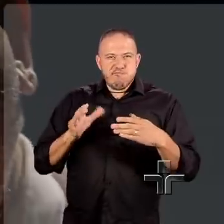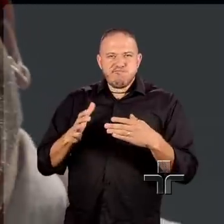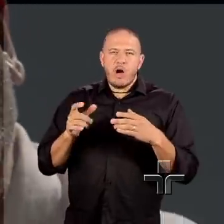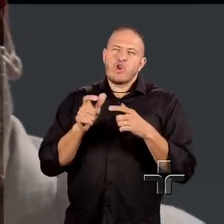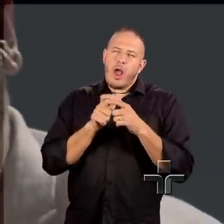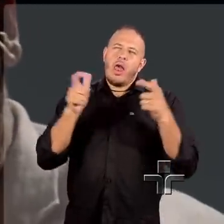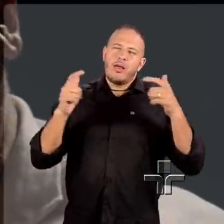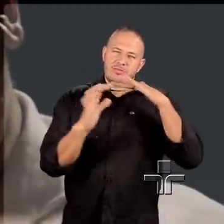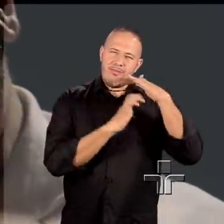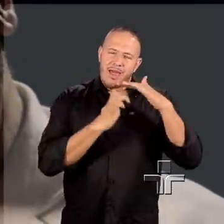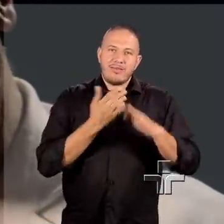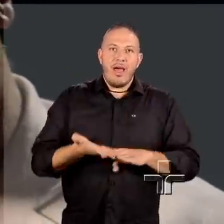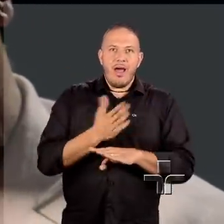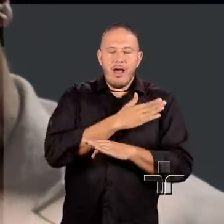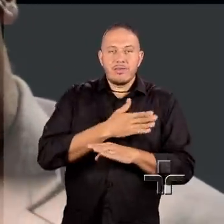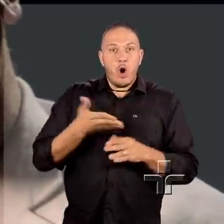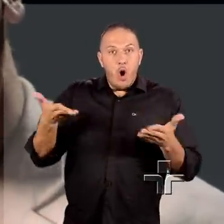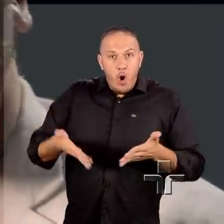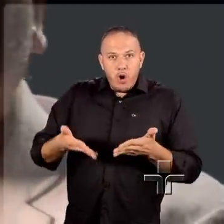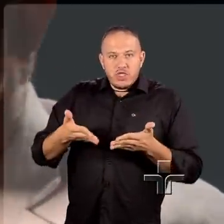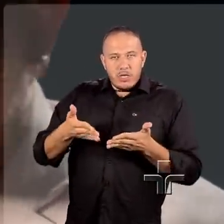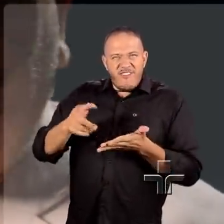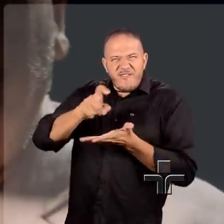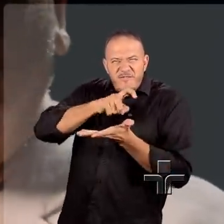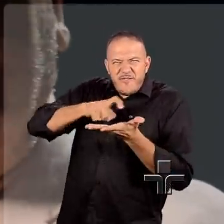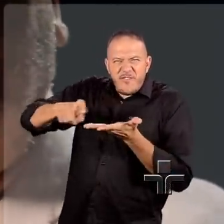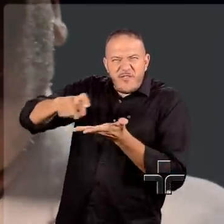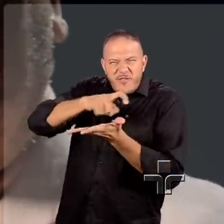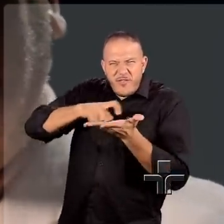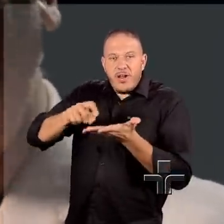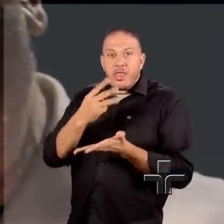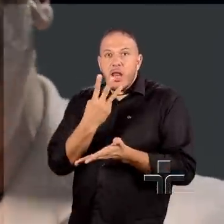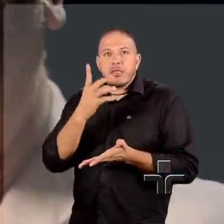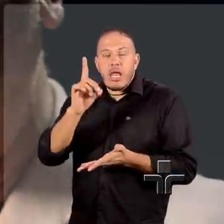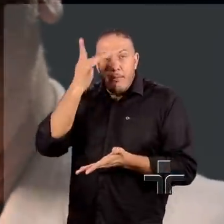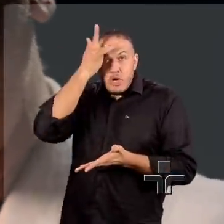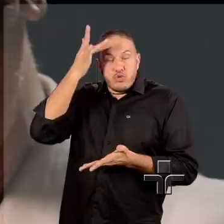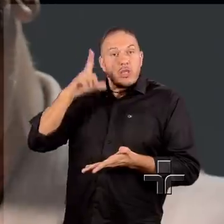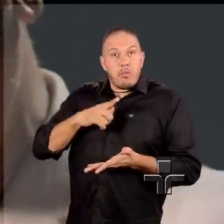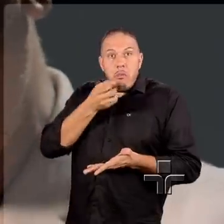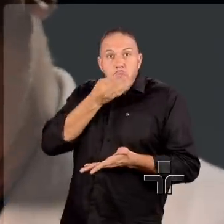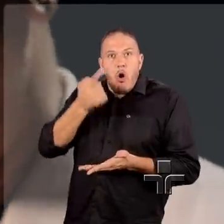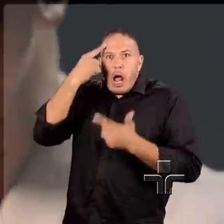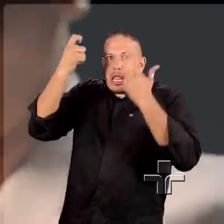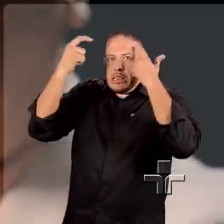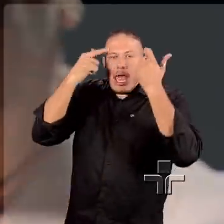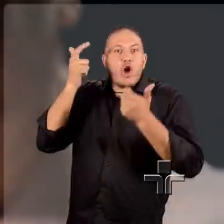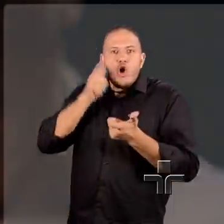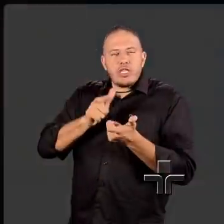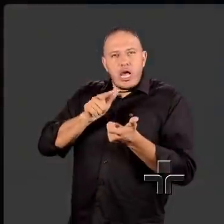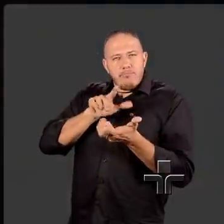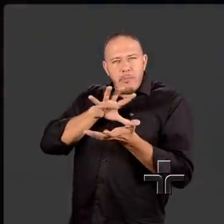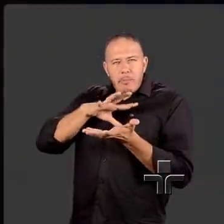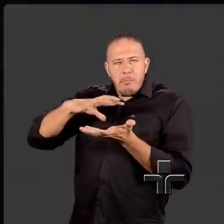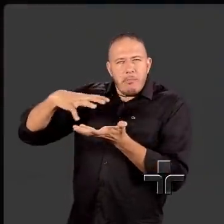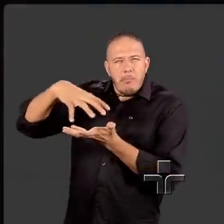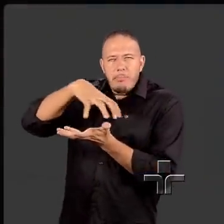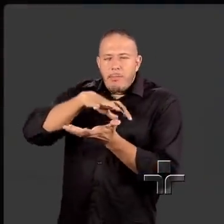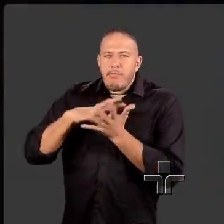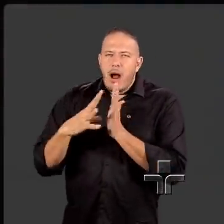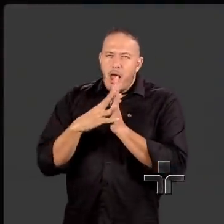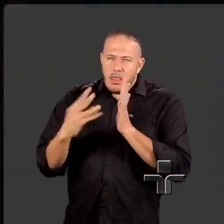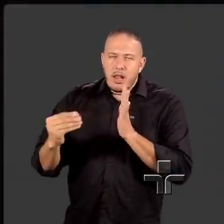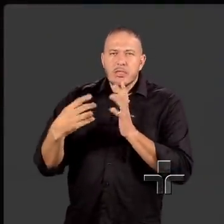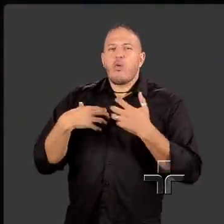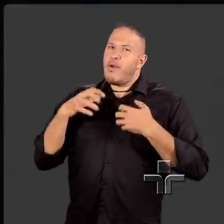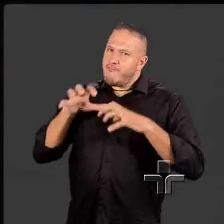empresas tinham. Com as impressoras 3D, qualquer pessoa que tem uma boa ideia consegue imprimir um protótipo. Tem um efeito colateral disso